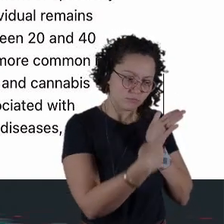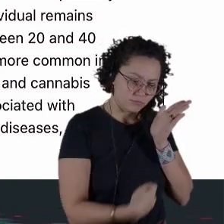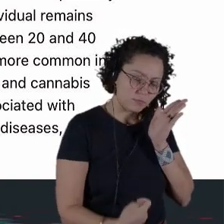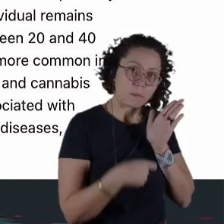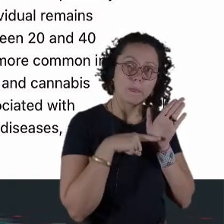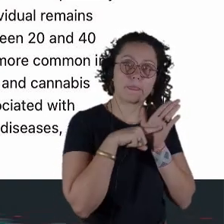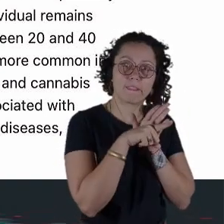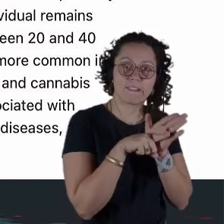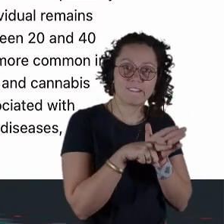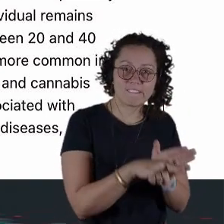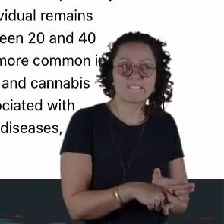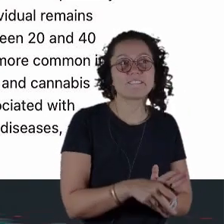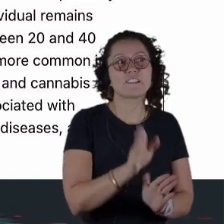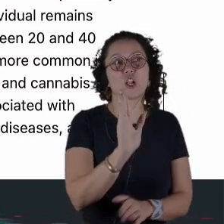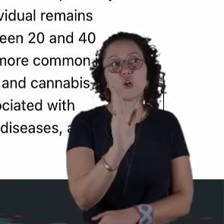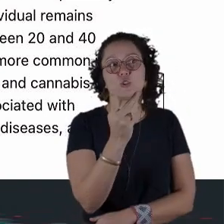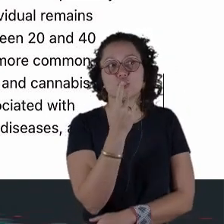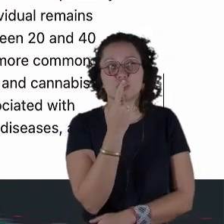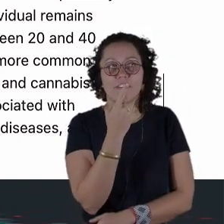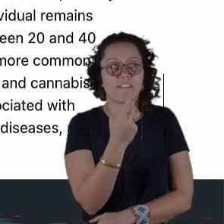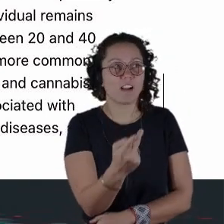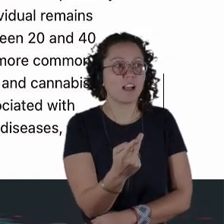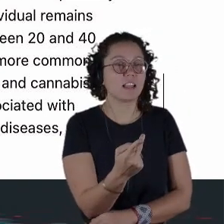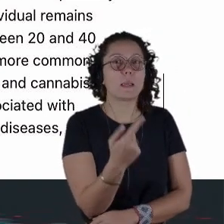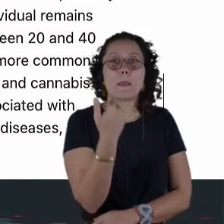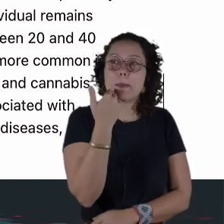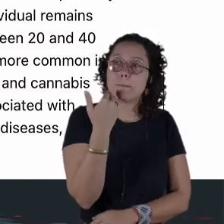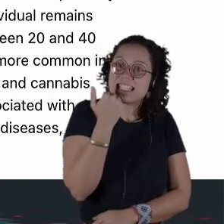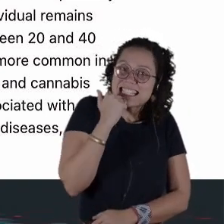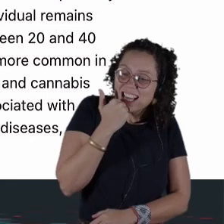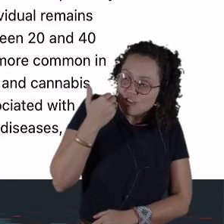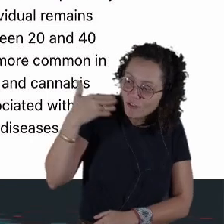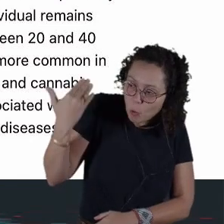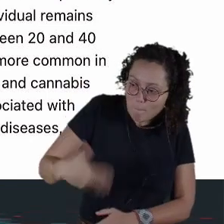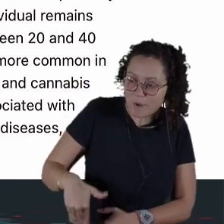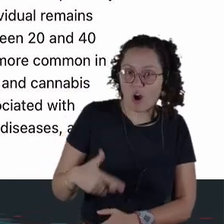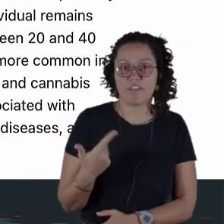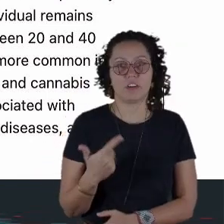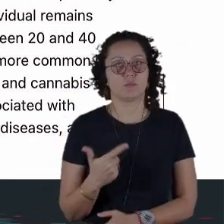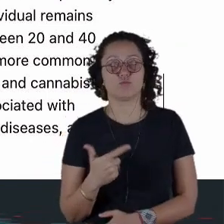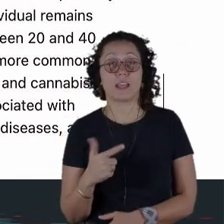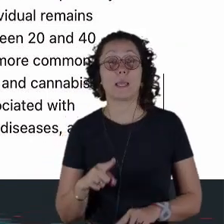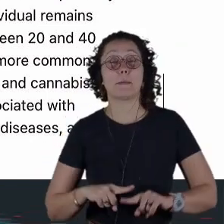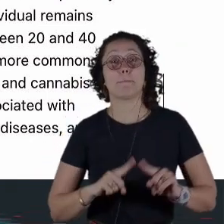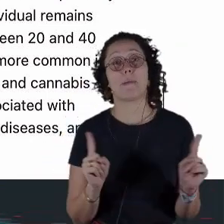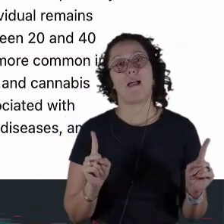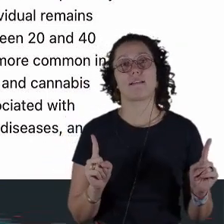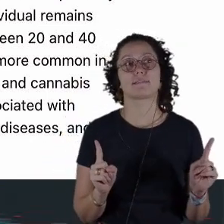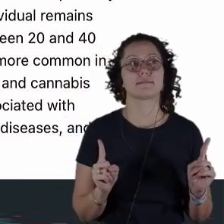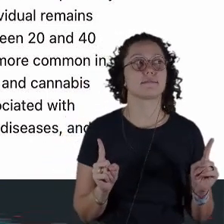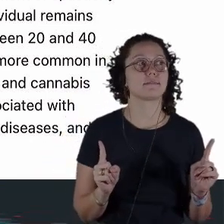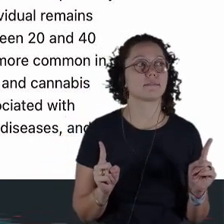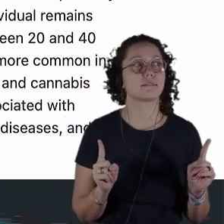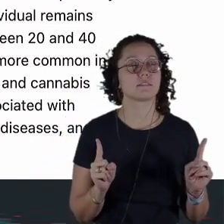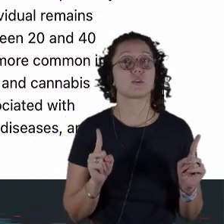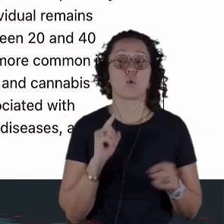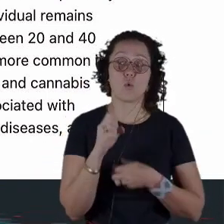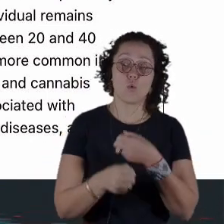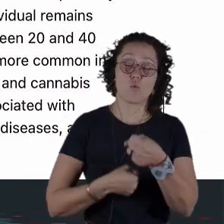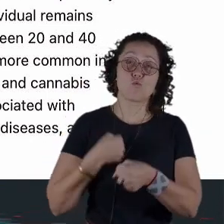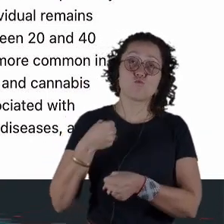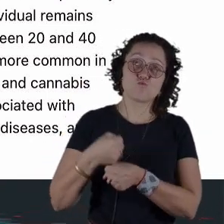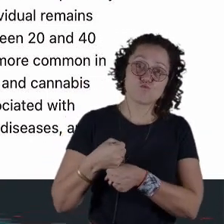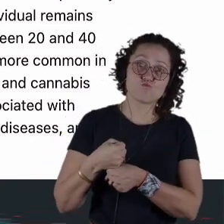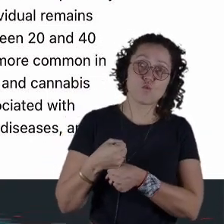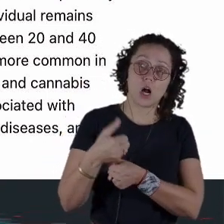essa história que eu repetia, que não tem comprovação clínica, mas depois de um ano,